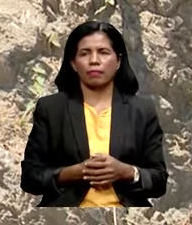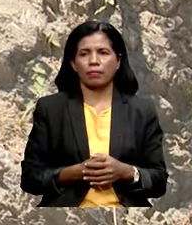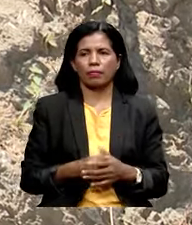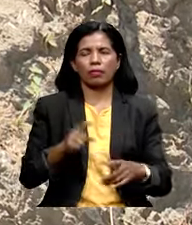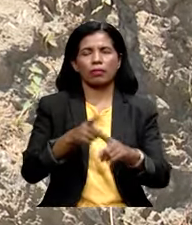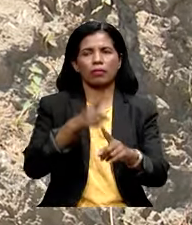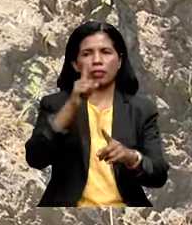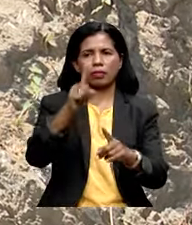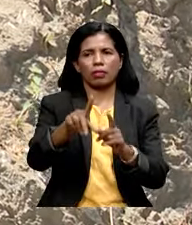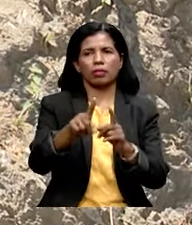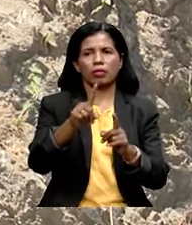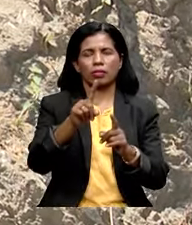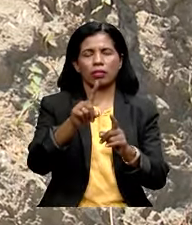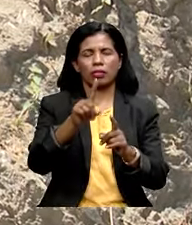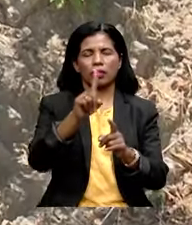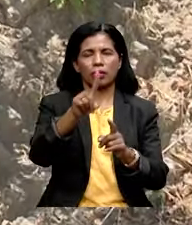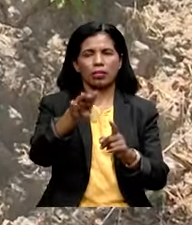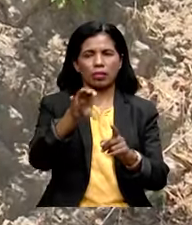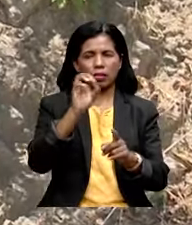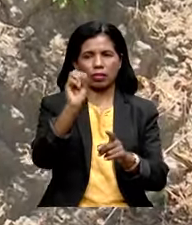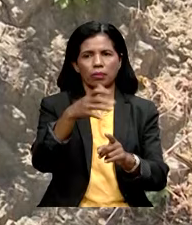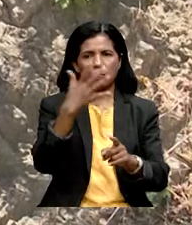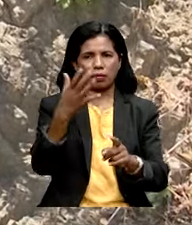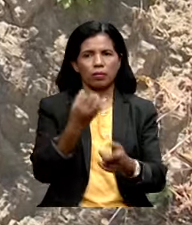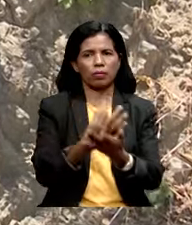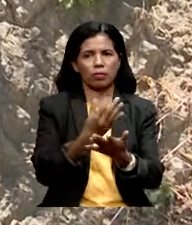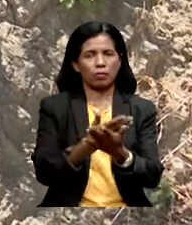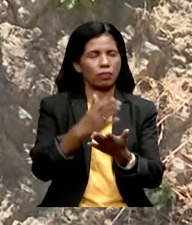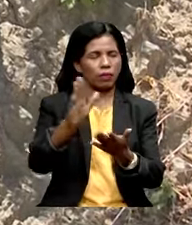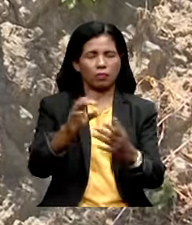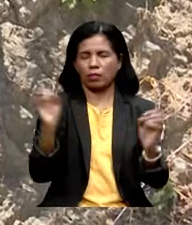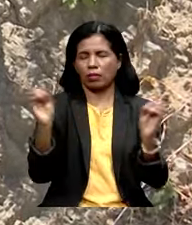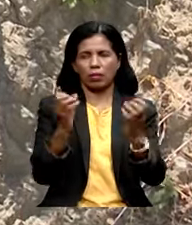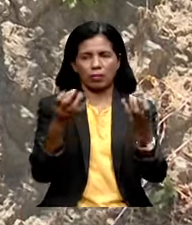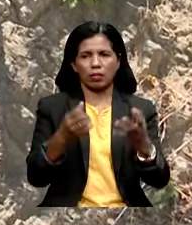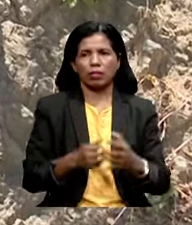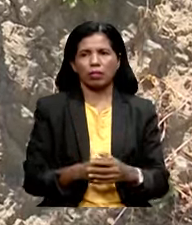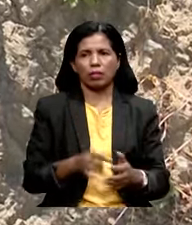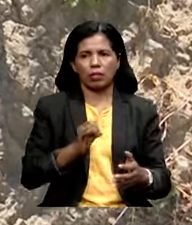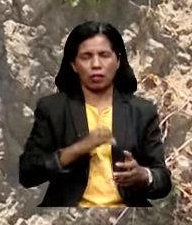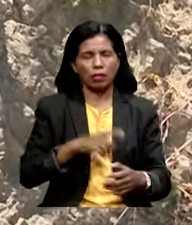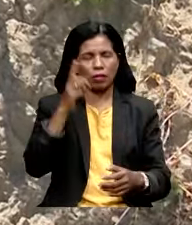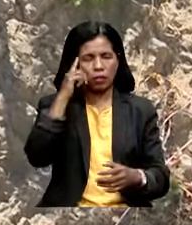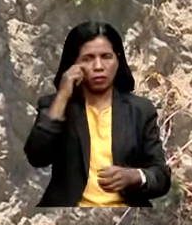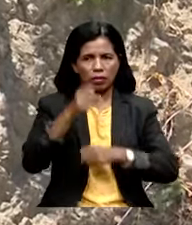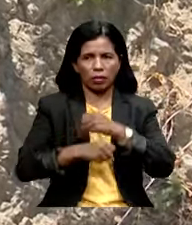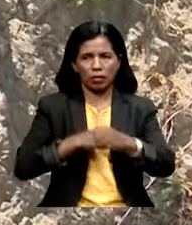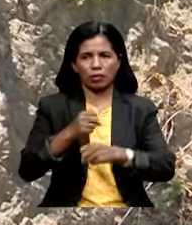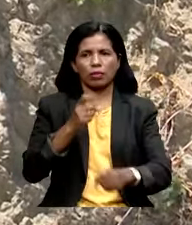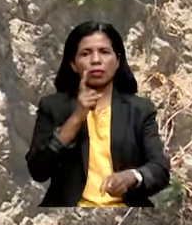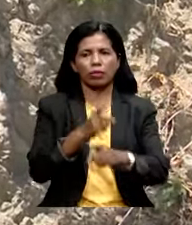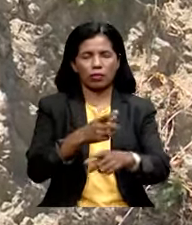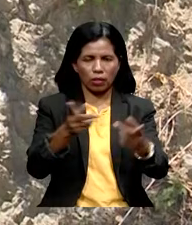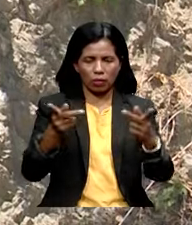Fulan idea, Seratus, Lima Blast Dollar. For Osamos, how famous Latoida. Nema, how are no in Tirusla, Lima,